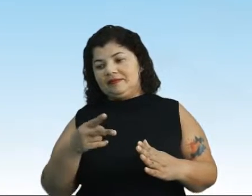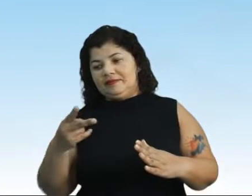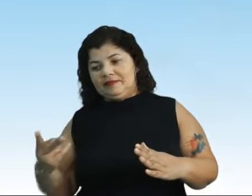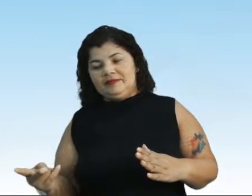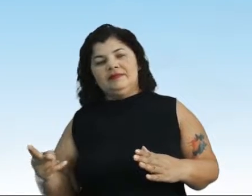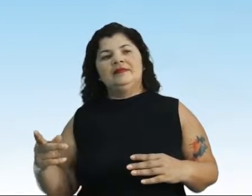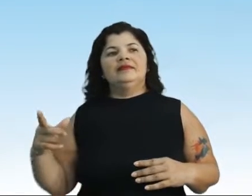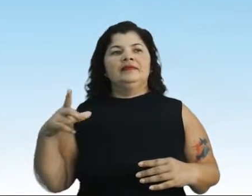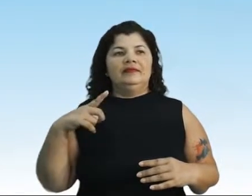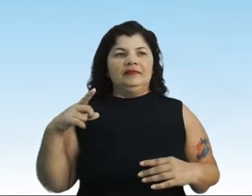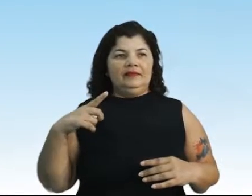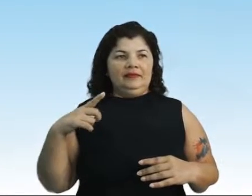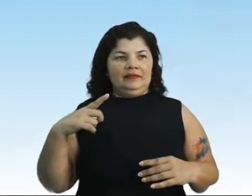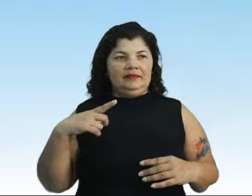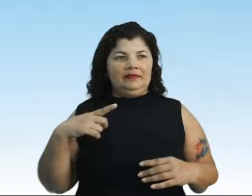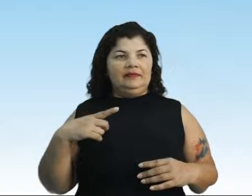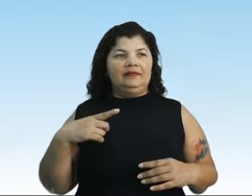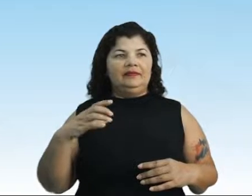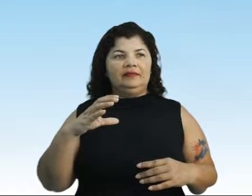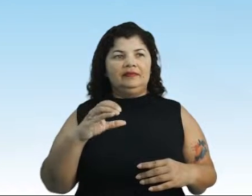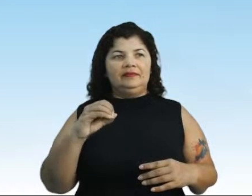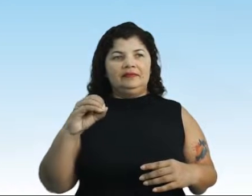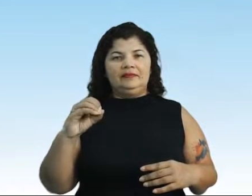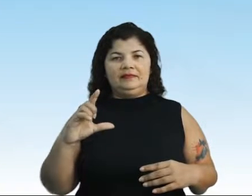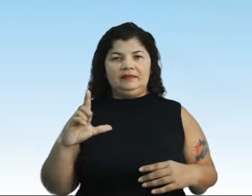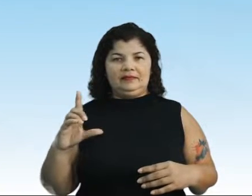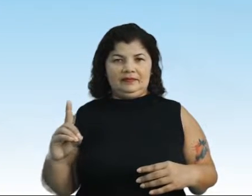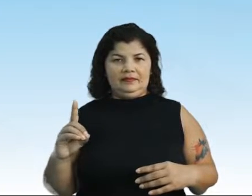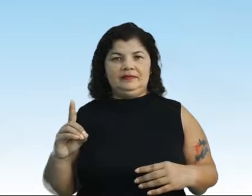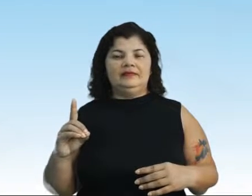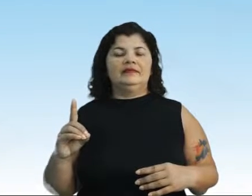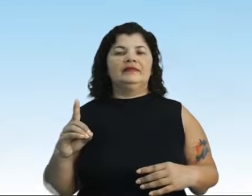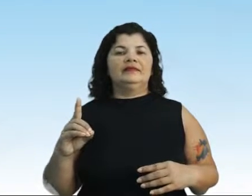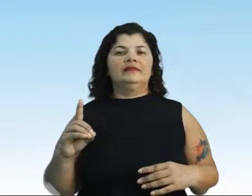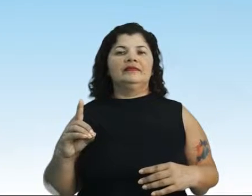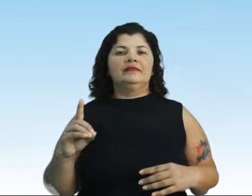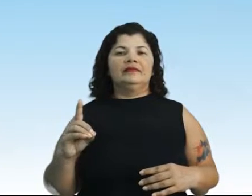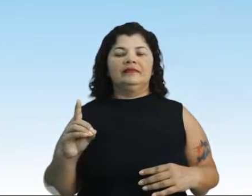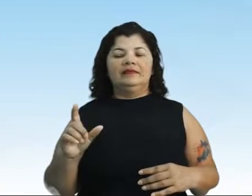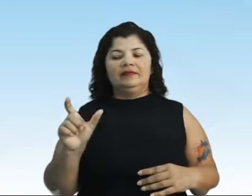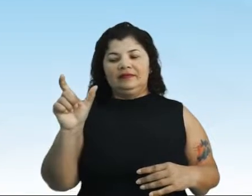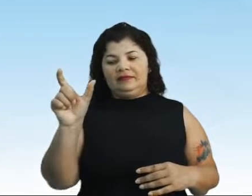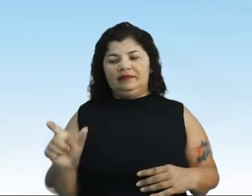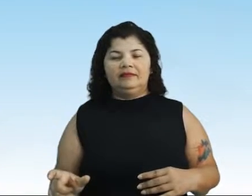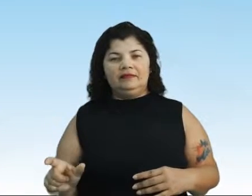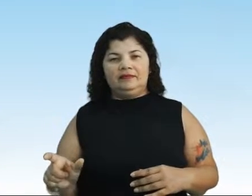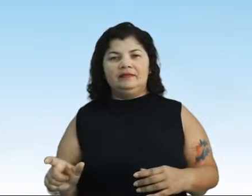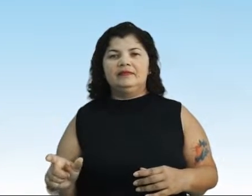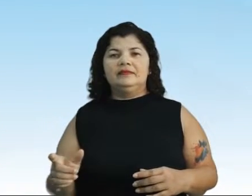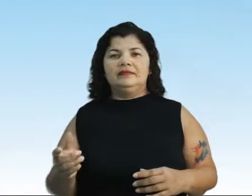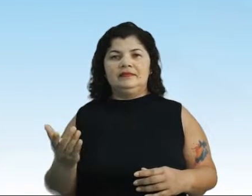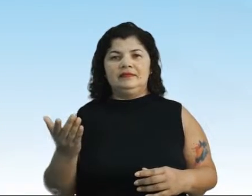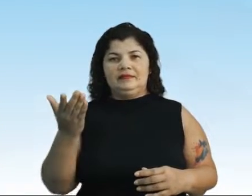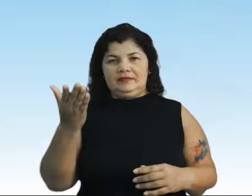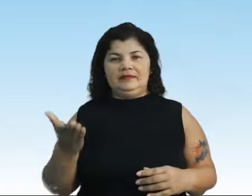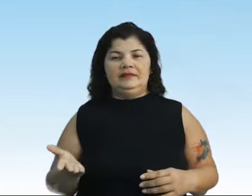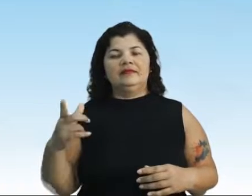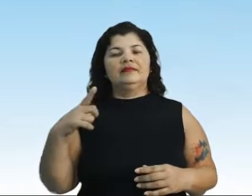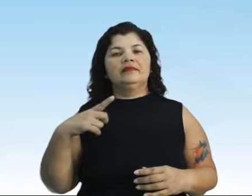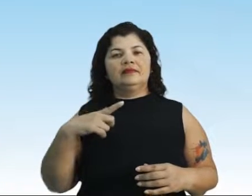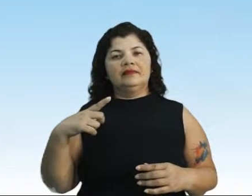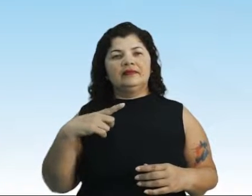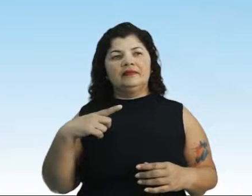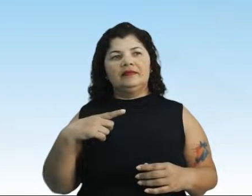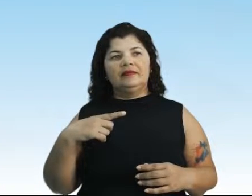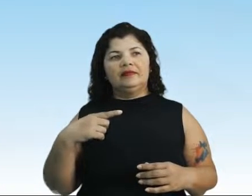a gente tem o code. Tudo que a gente for se referir desse lado de code, a gente vai ter um